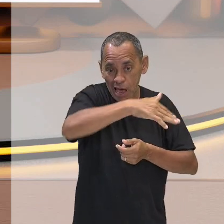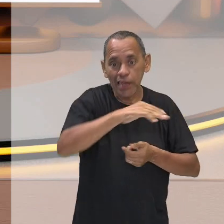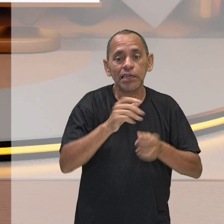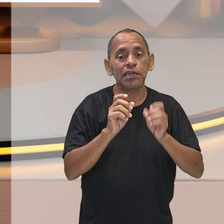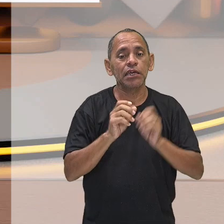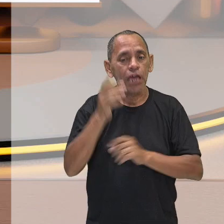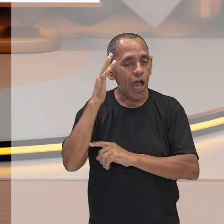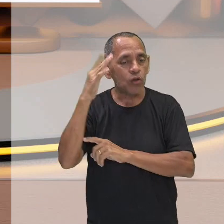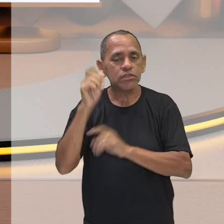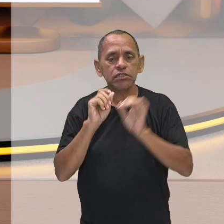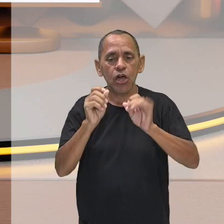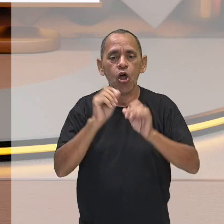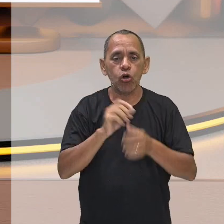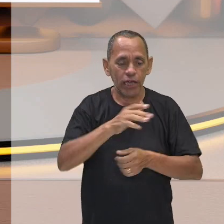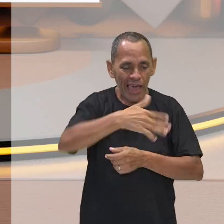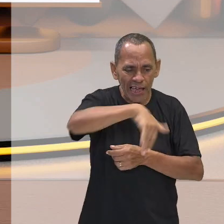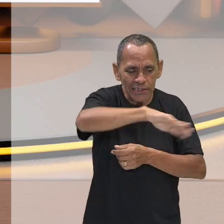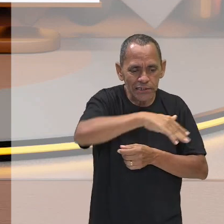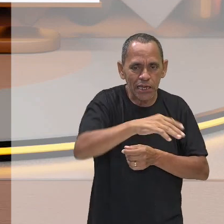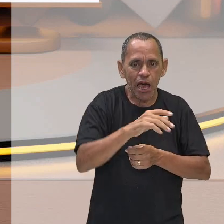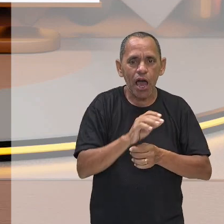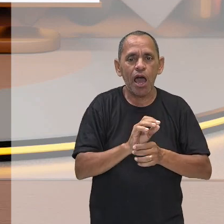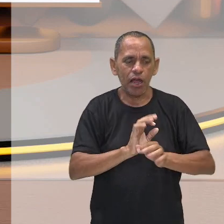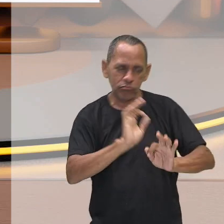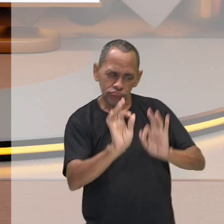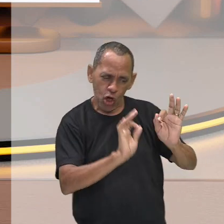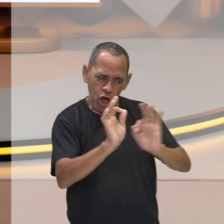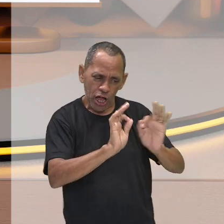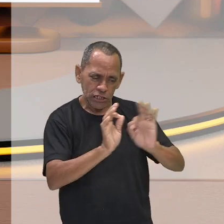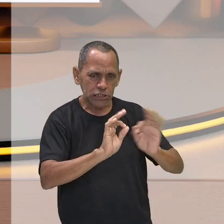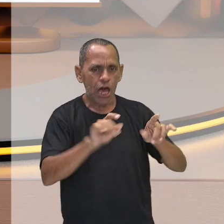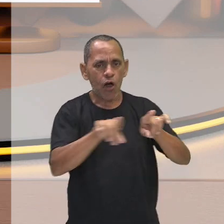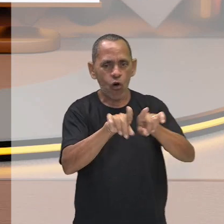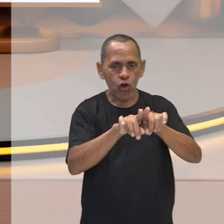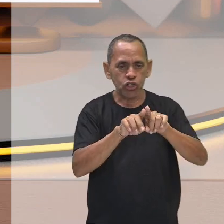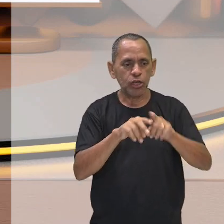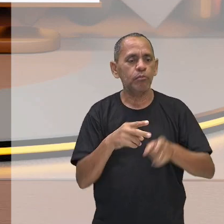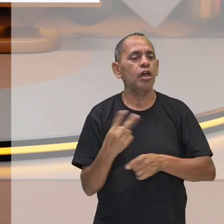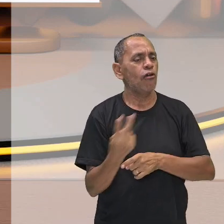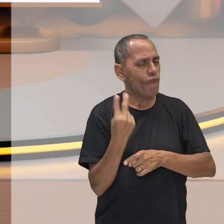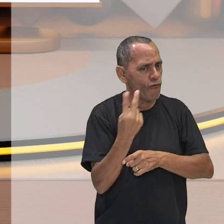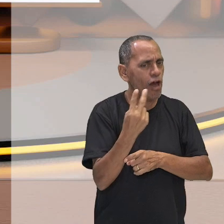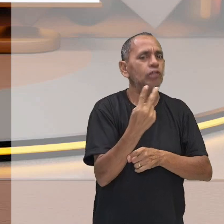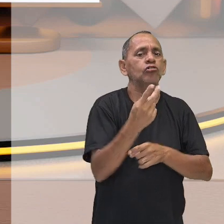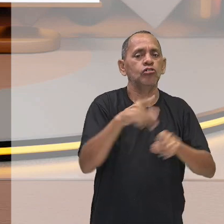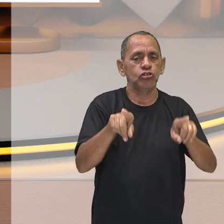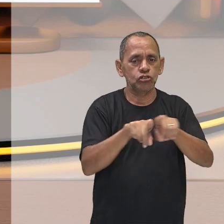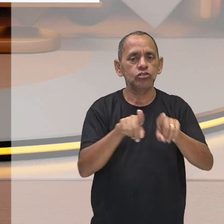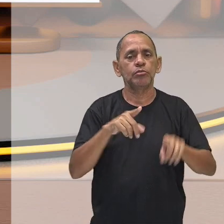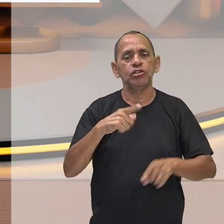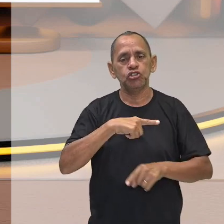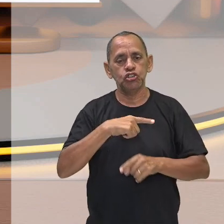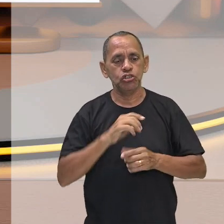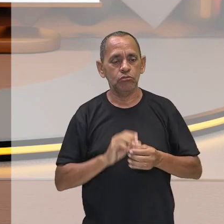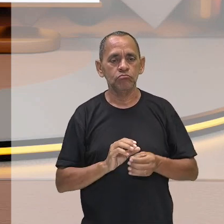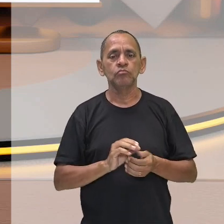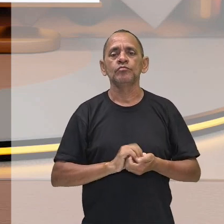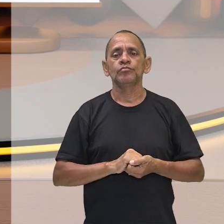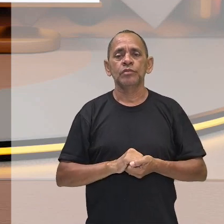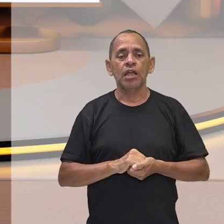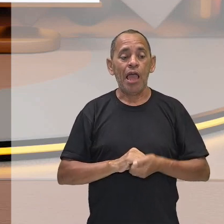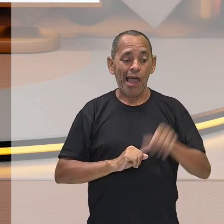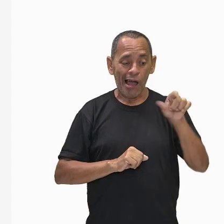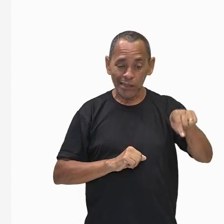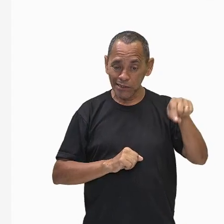prejudicar ali os pobres, as pessoas de baixa renda que moram nas áreas que são valorizadas, tá, gente? Vamos adiante. Vamos